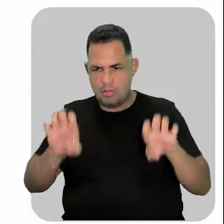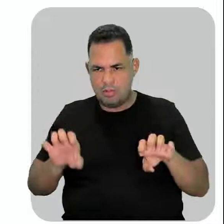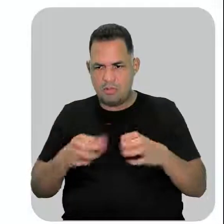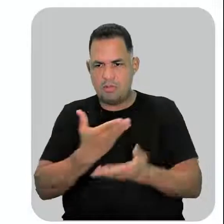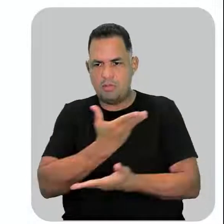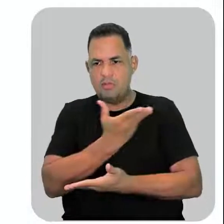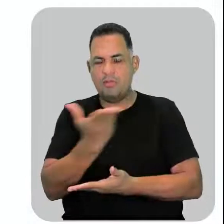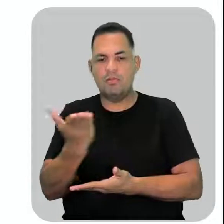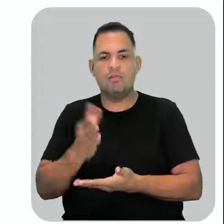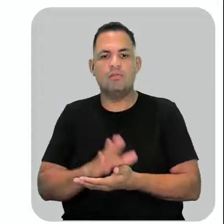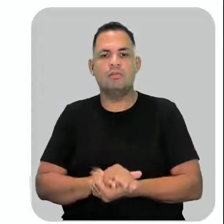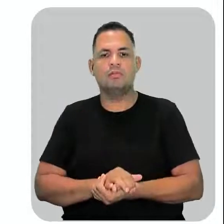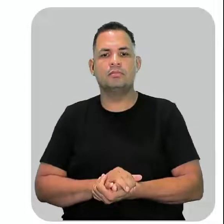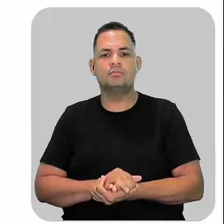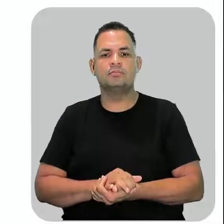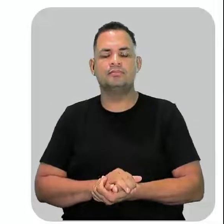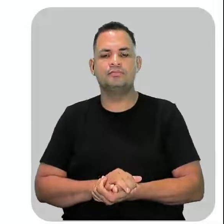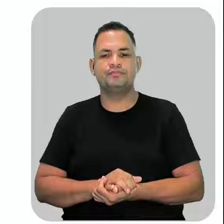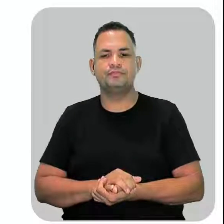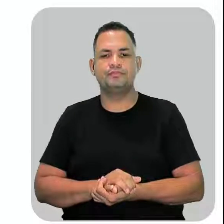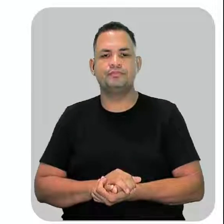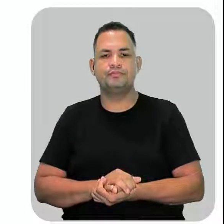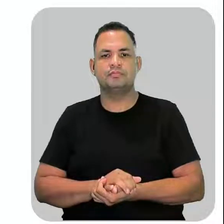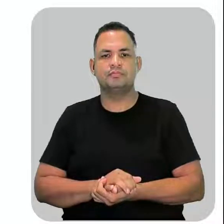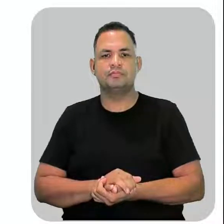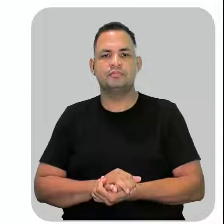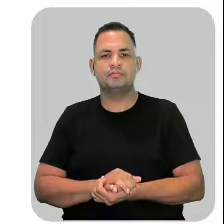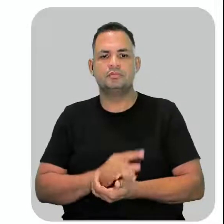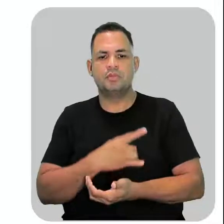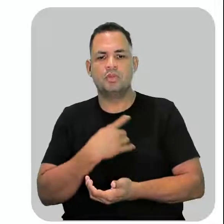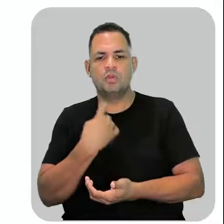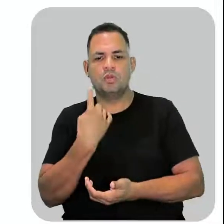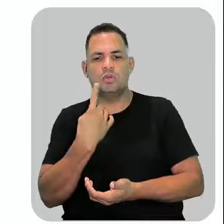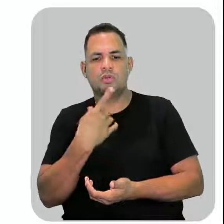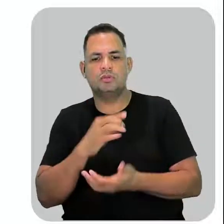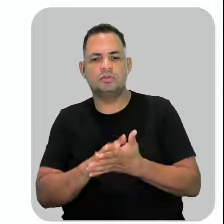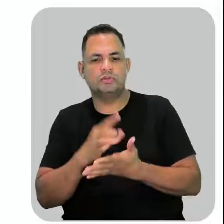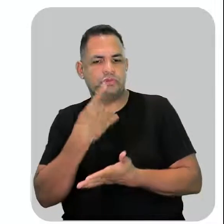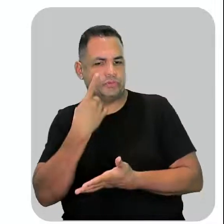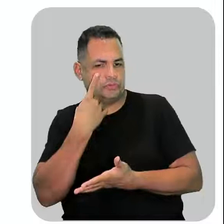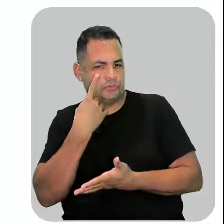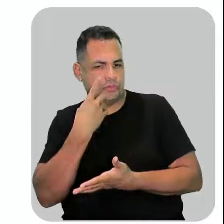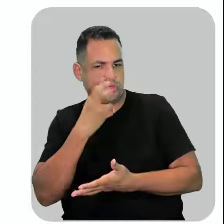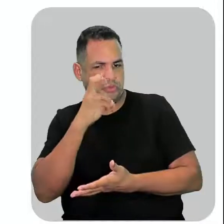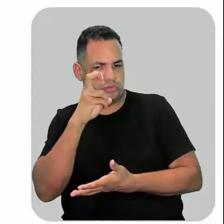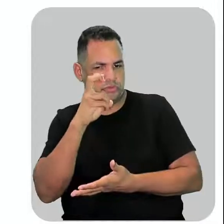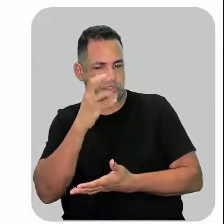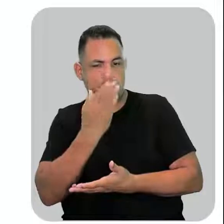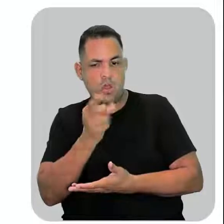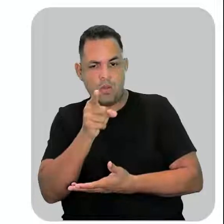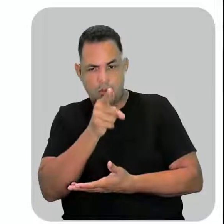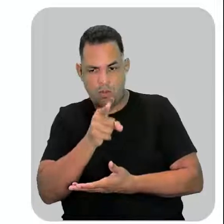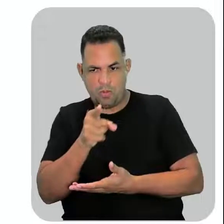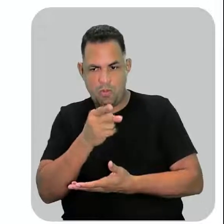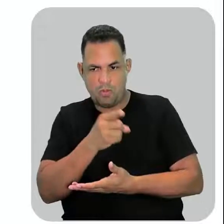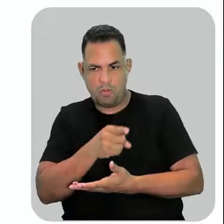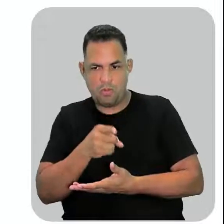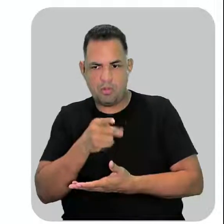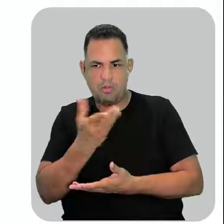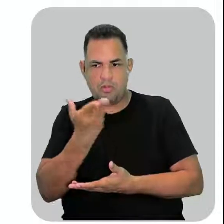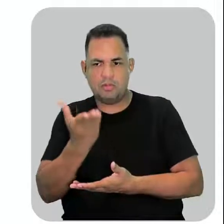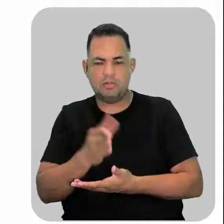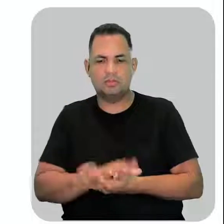fórmula estrutural do benzopireno, né? Nós vimos que são 5 anéis aromáticos que estão ligados,